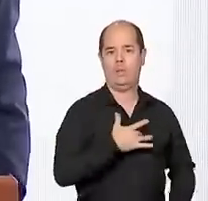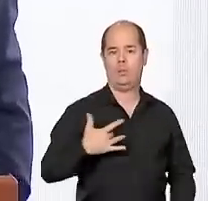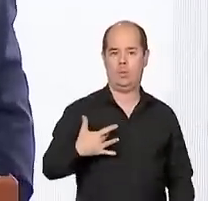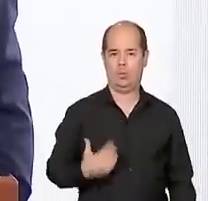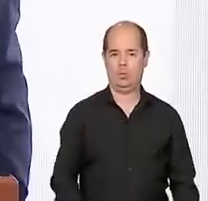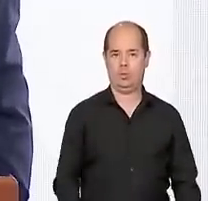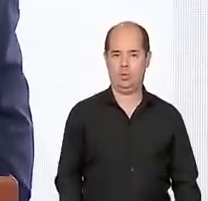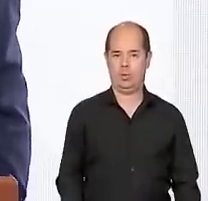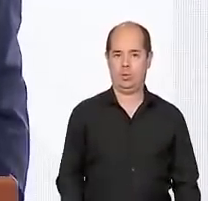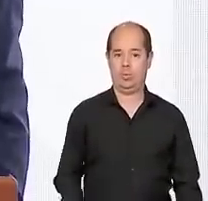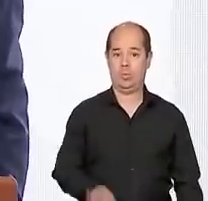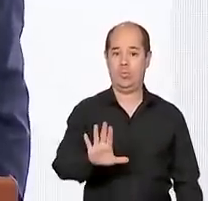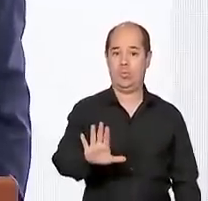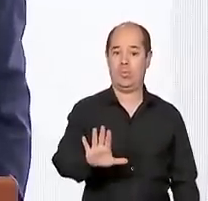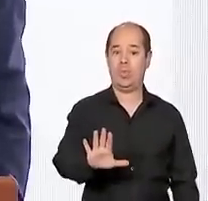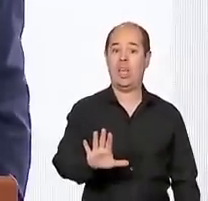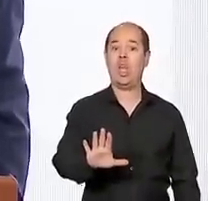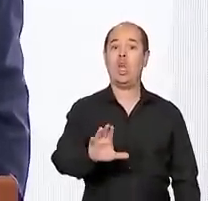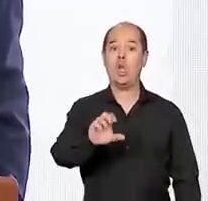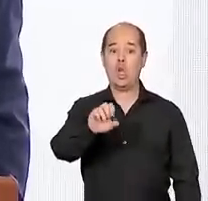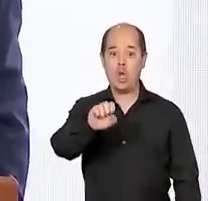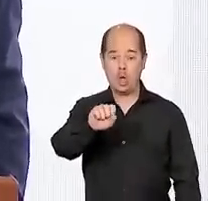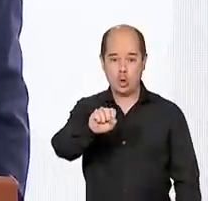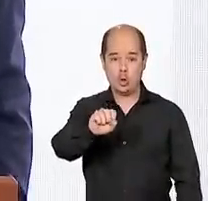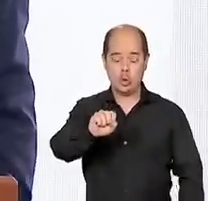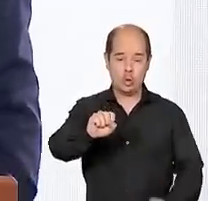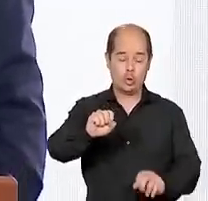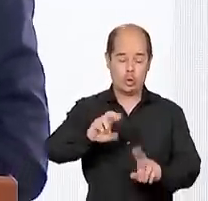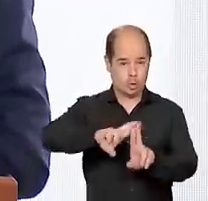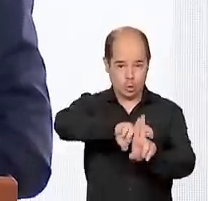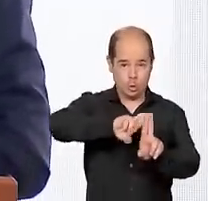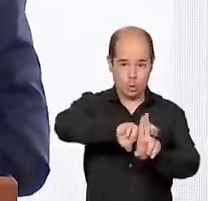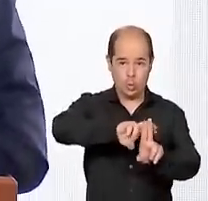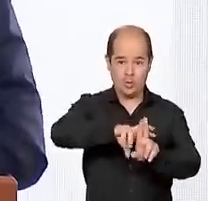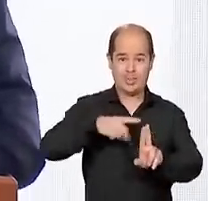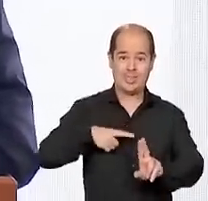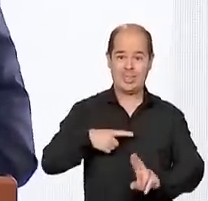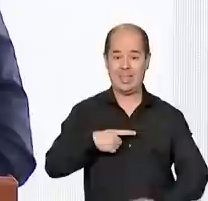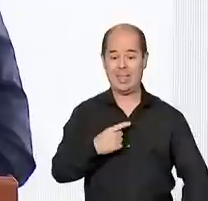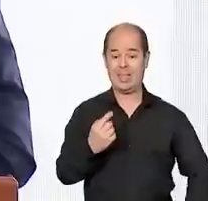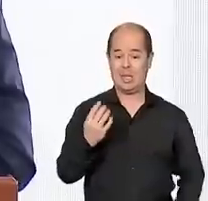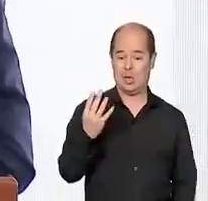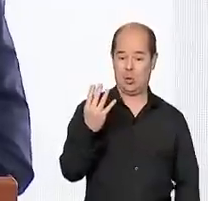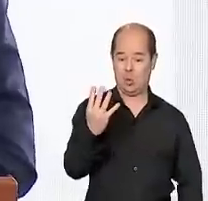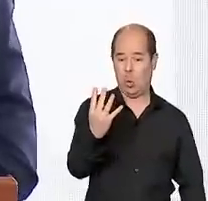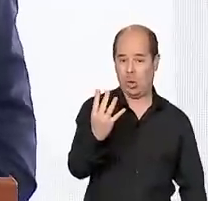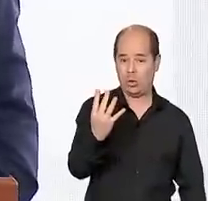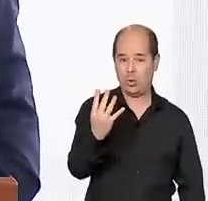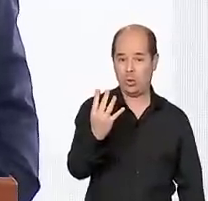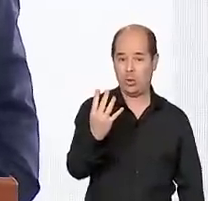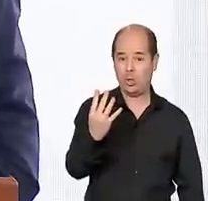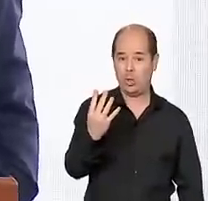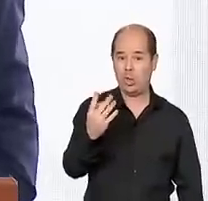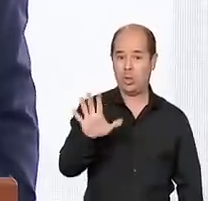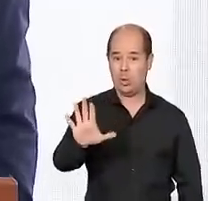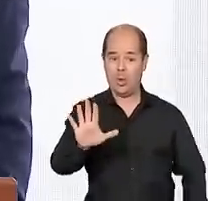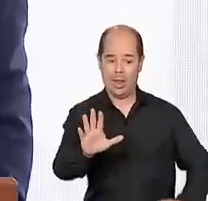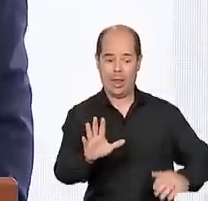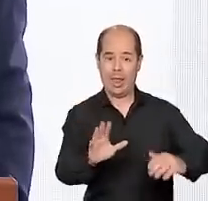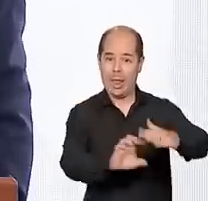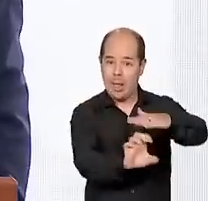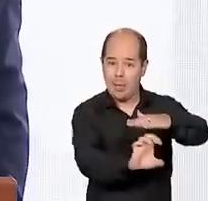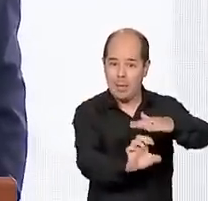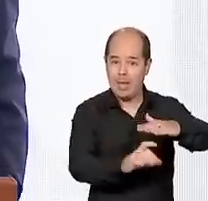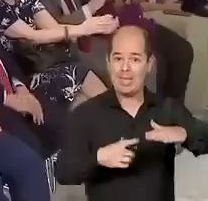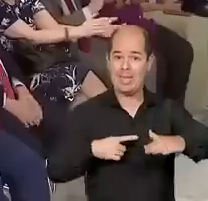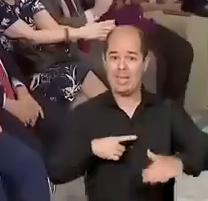atender 75% da população brasileira. O privado tem 5,5% para atender